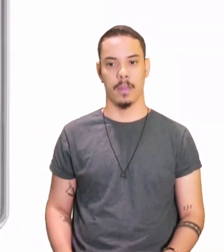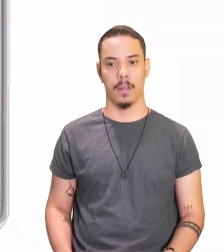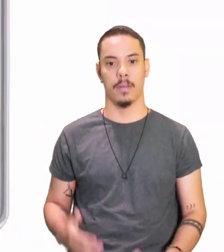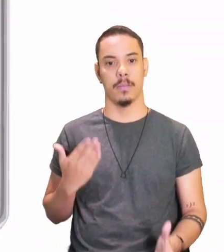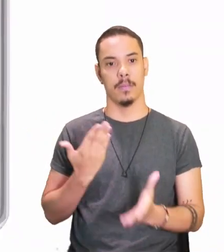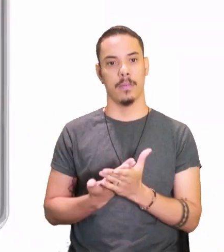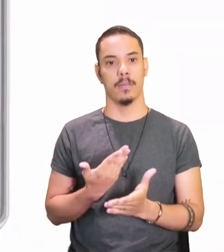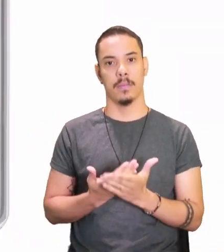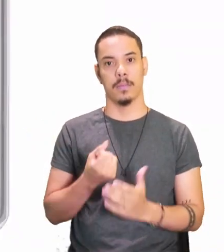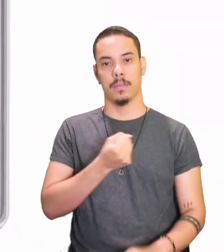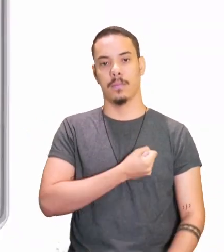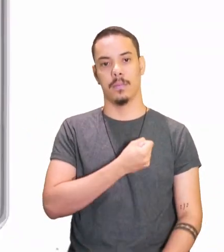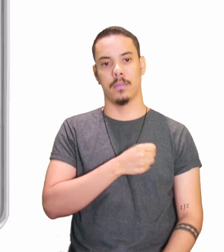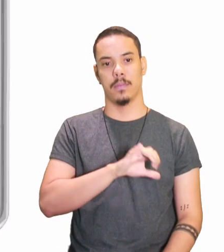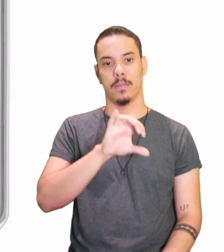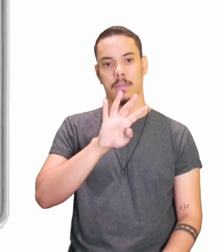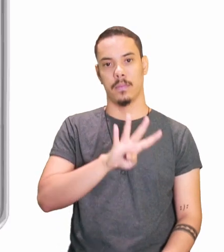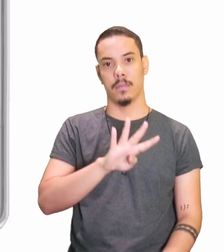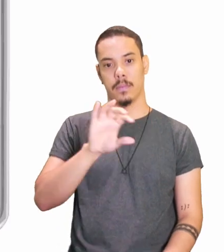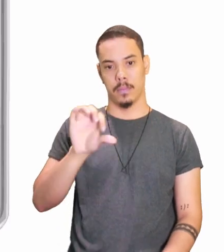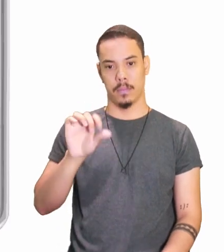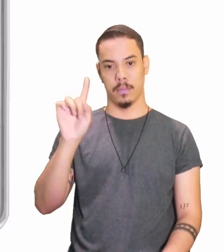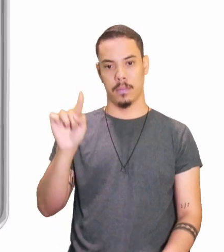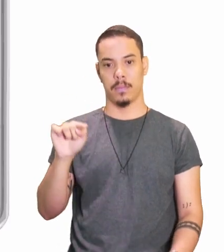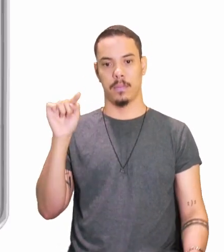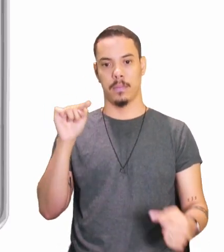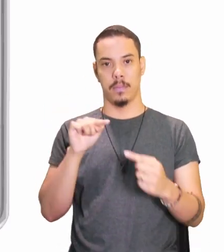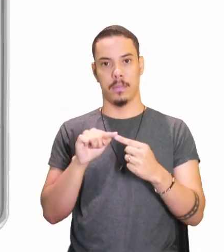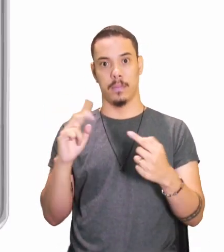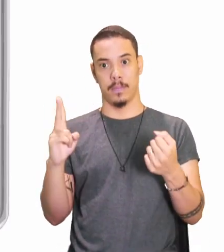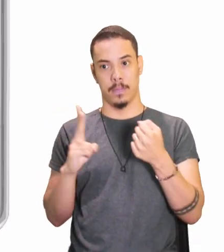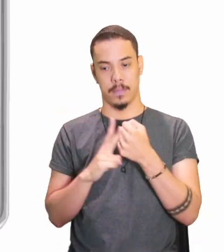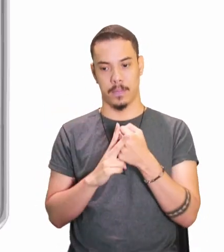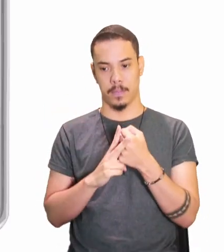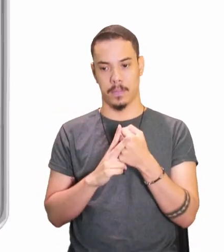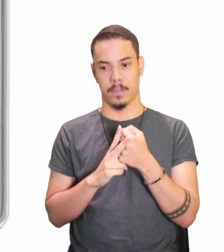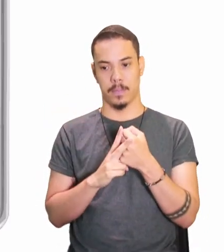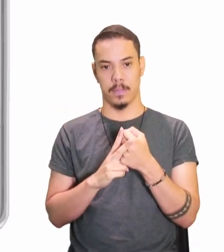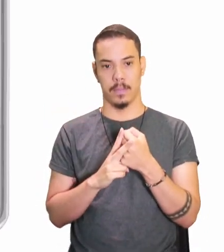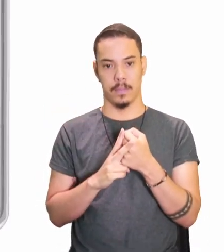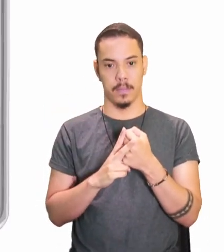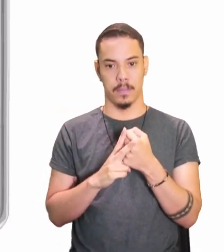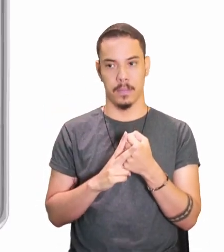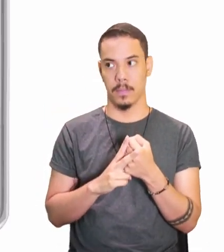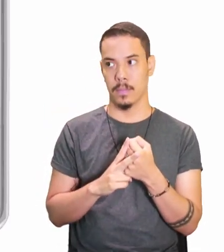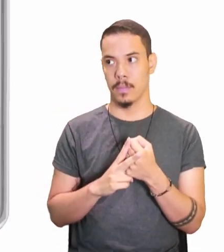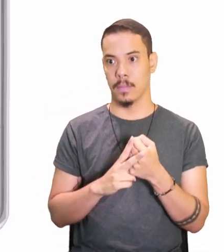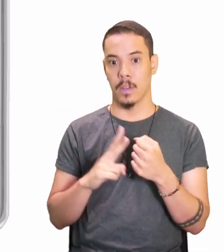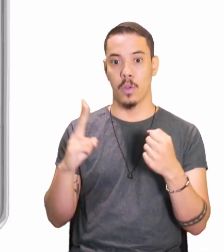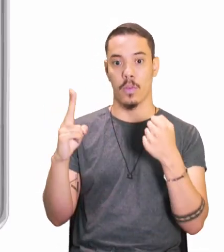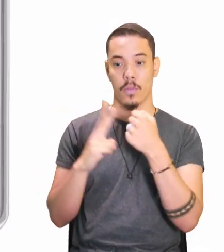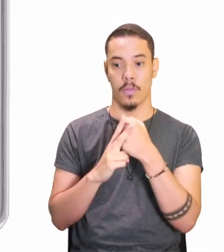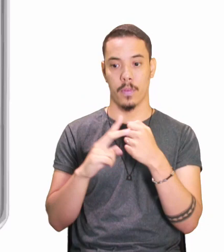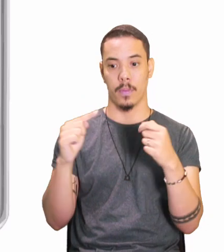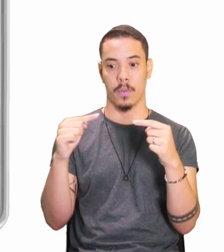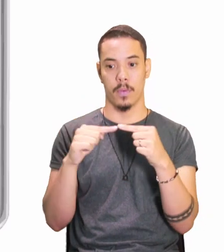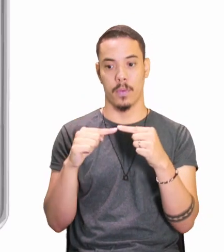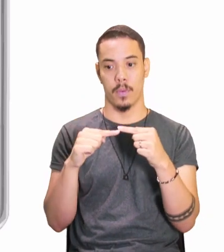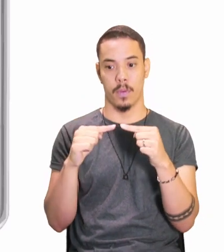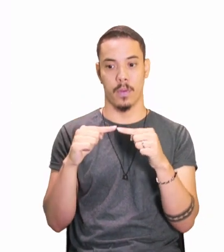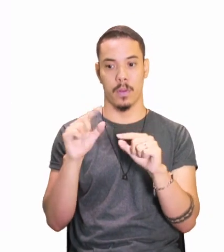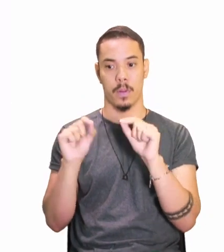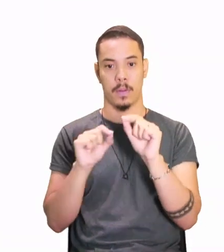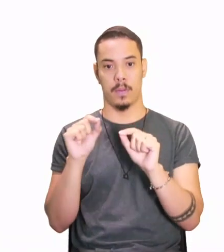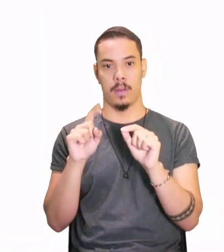para a aula 49, que é a concordância verbal. O verbo vai concordar com o seu sujeito.